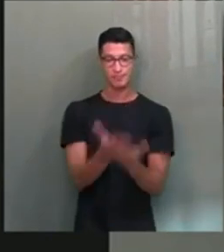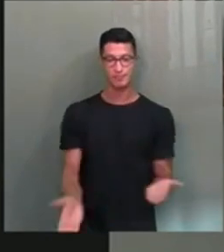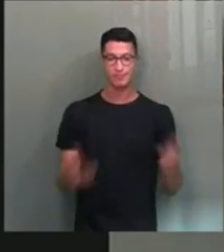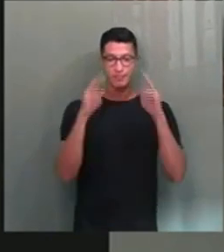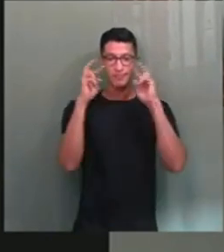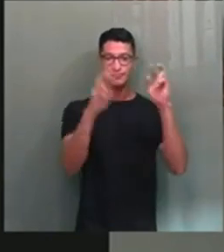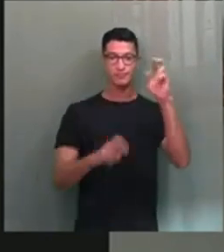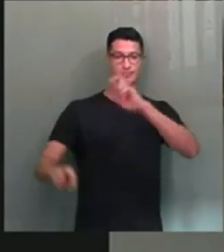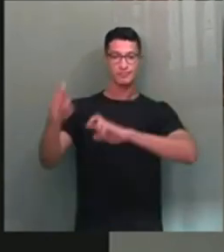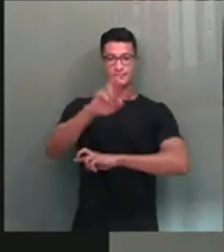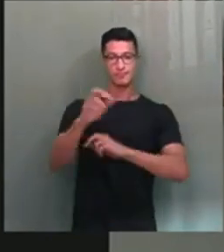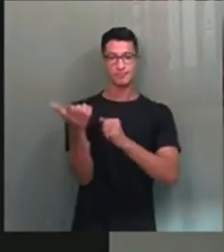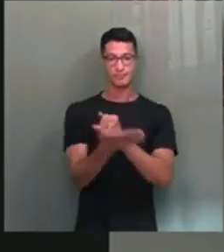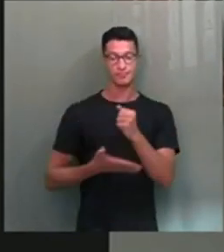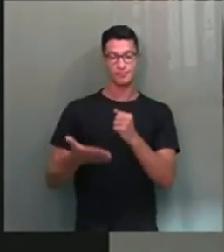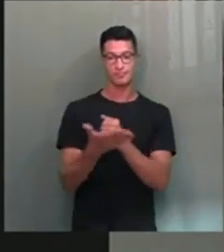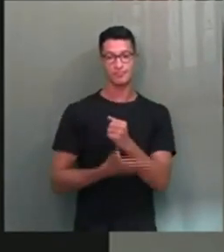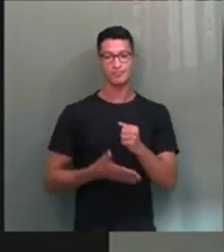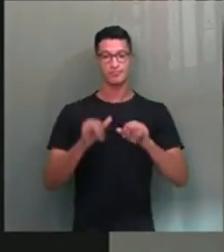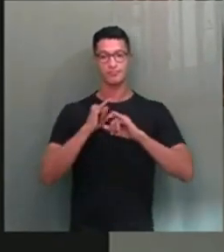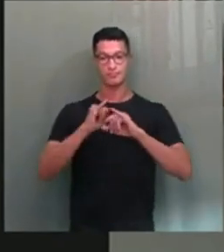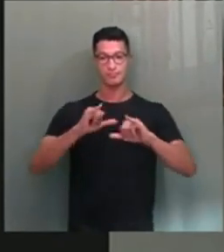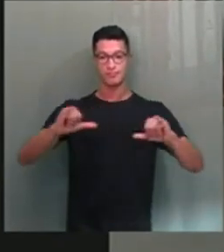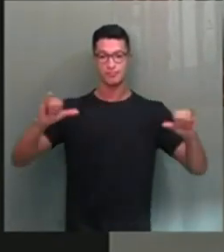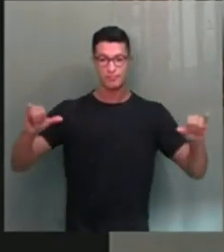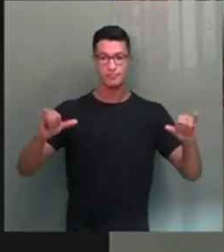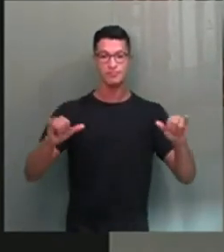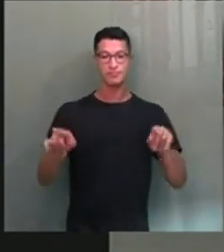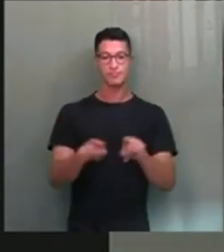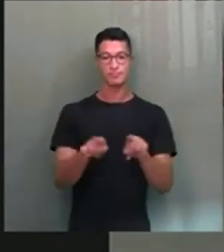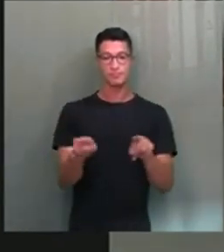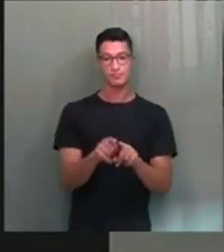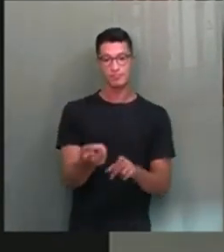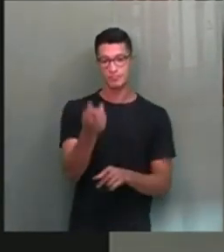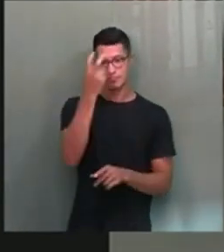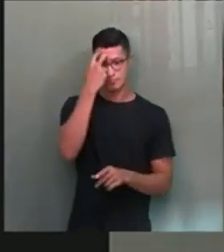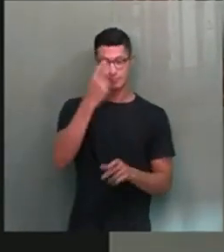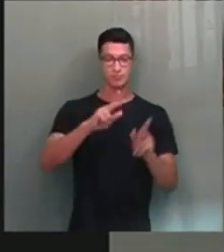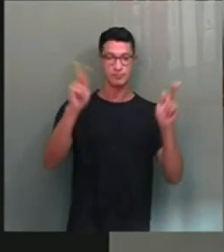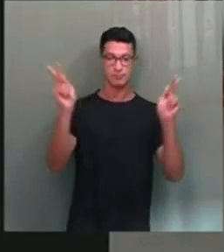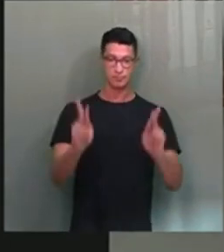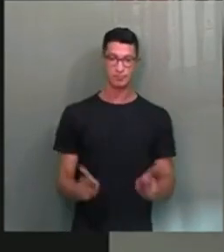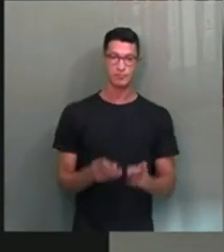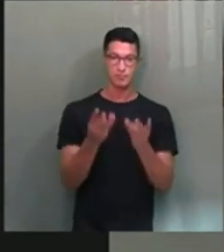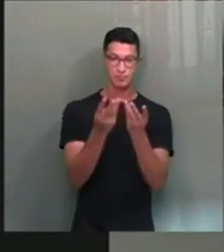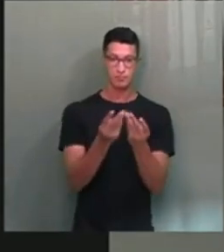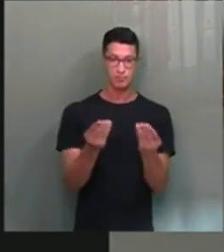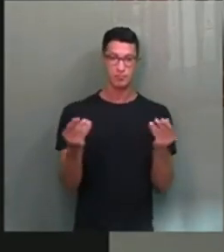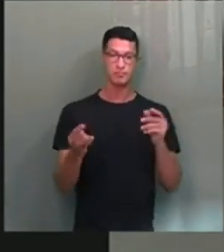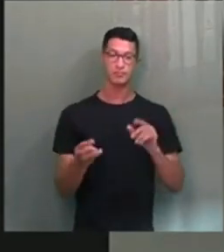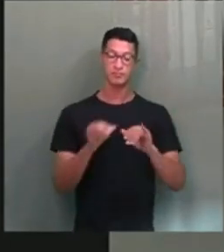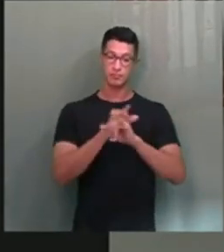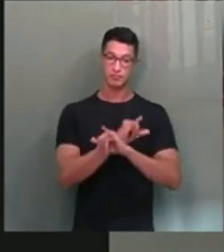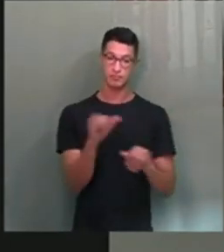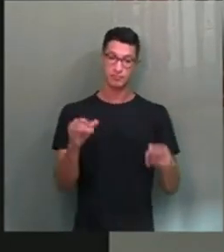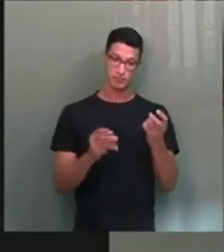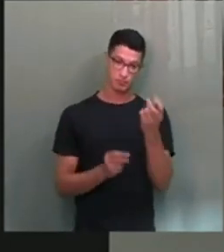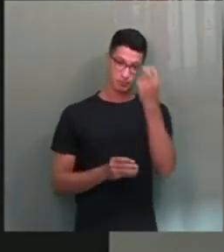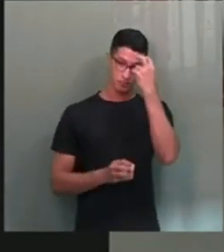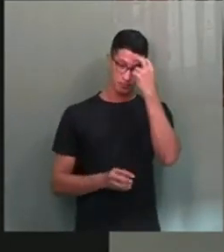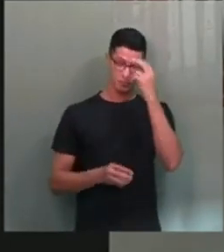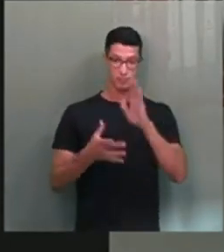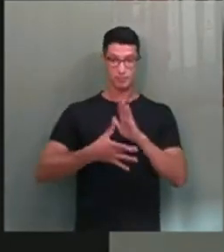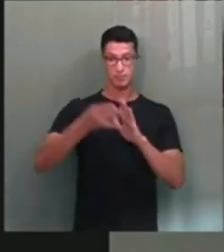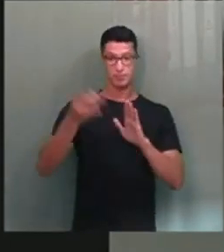vista o essencial, a informação e a cultura de qualidade. E ao falar de cultura, destaco os